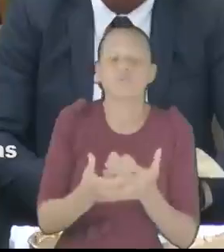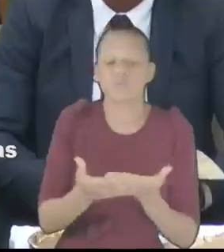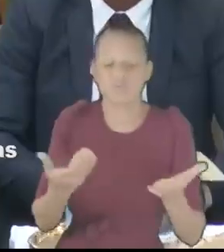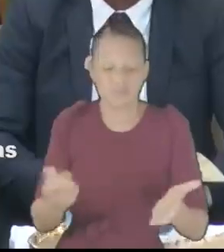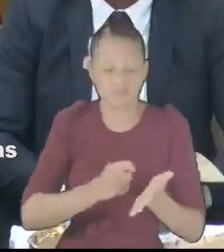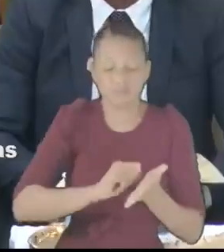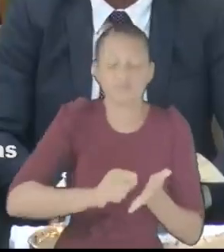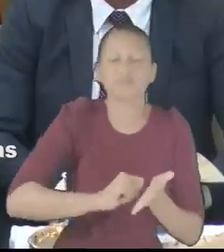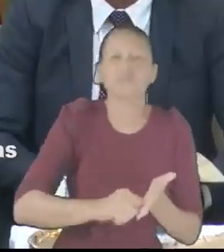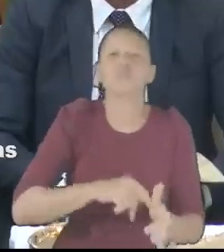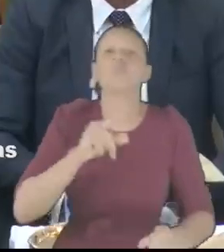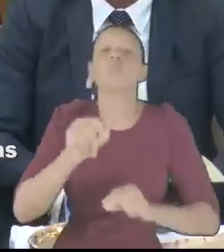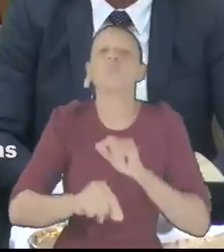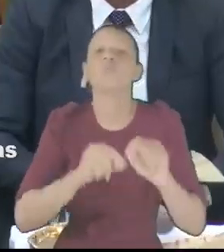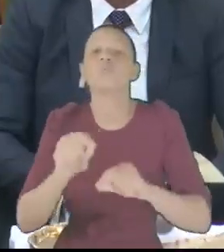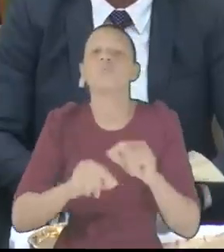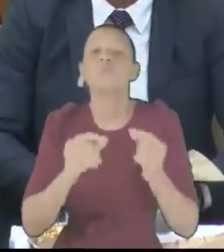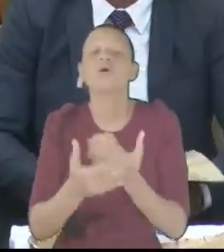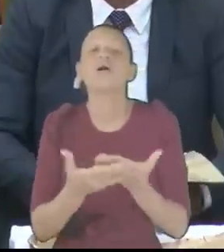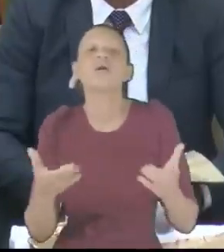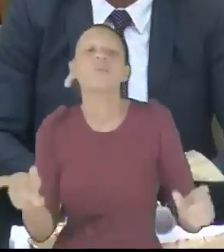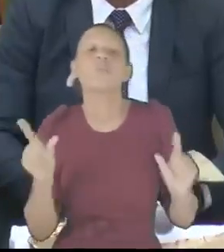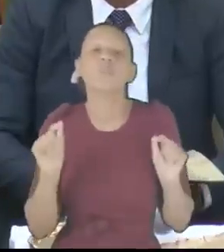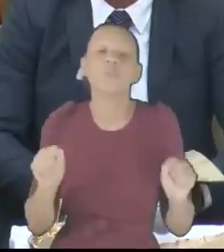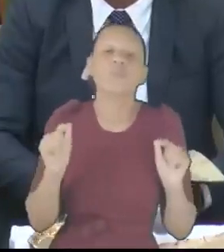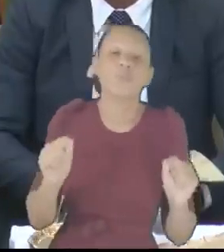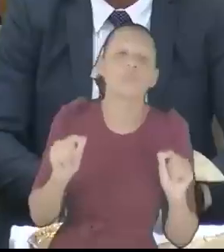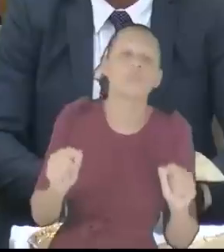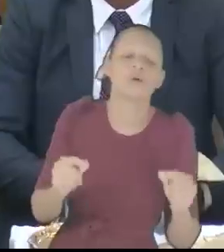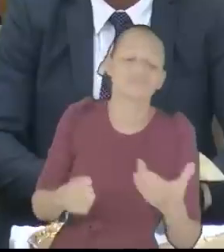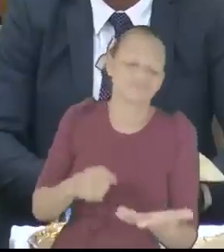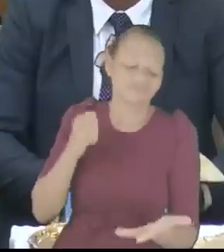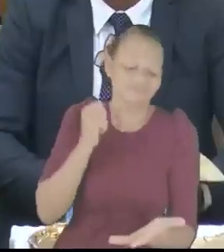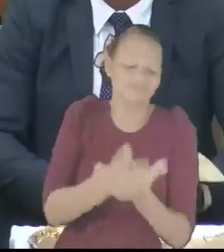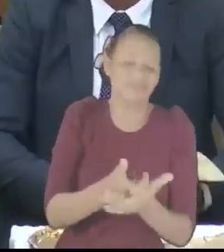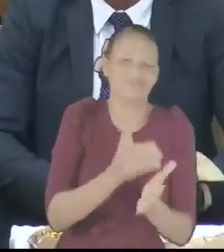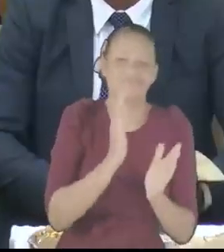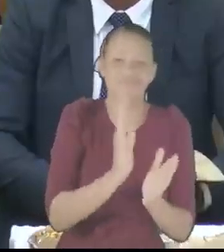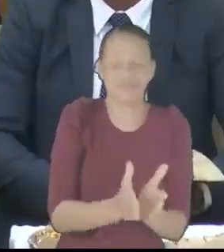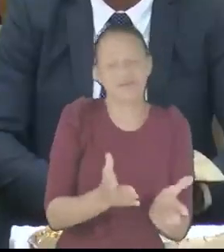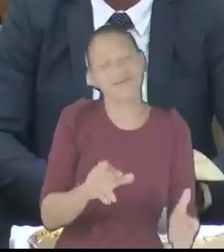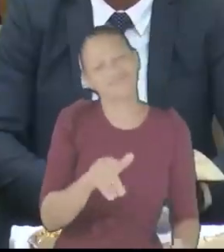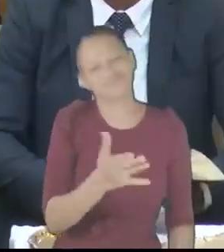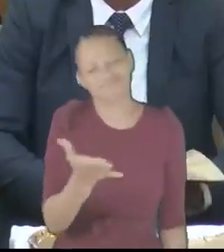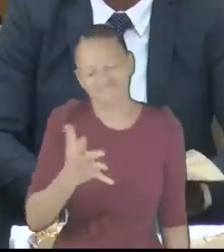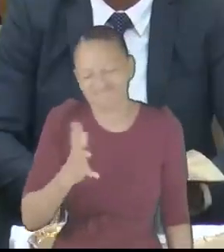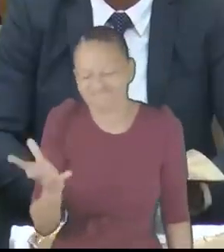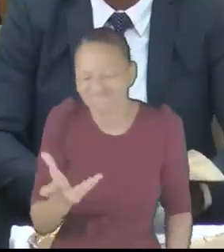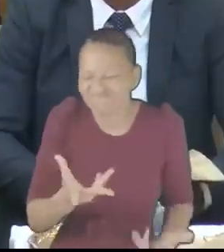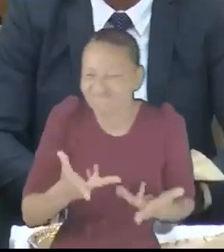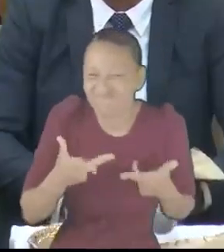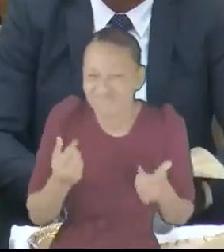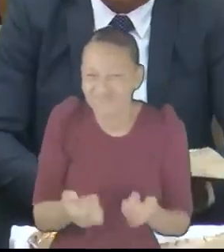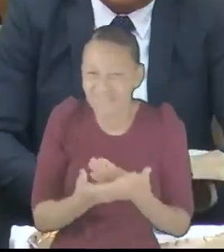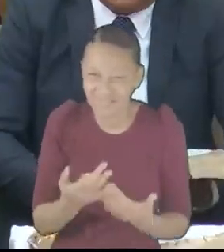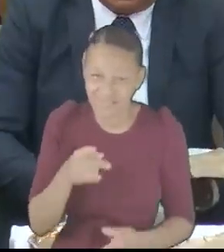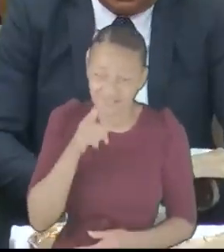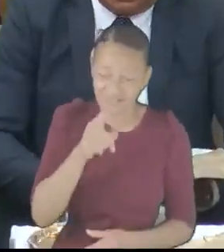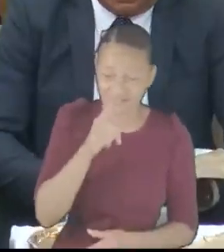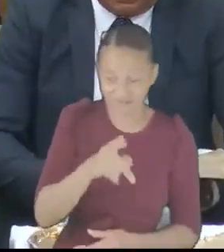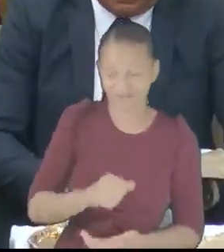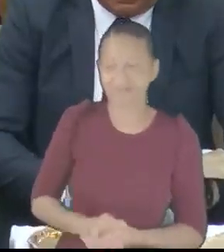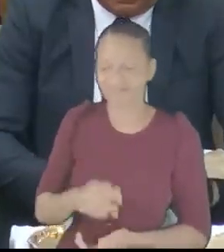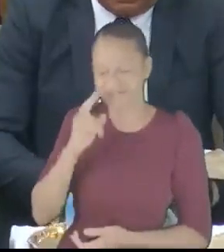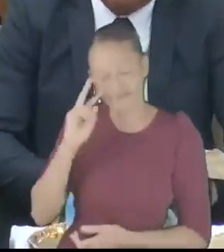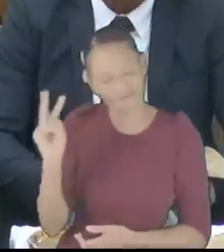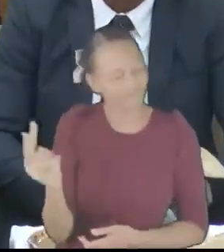dívida riscada era sinal que a dívida foi o quê, irmão? Foi paga. Oh, irmãos, que maravilha. Quando você olhar